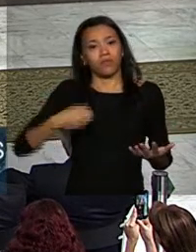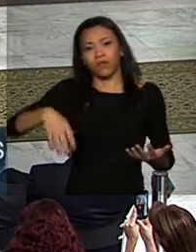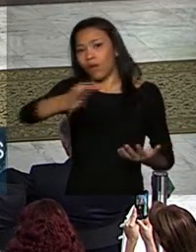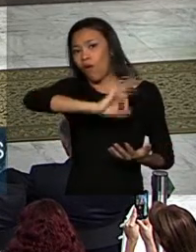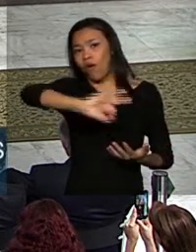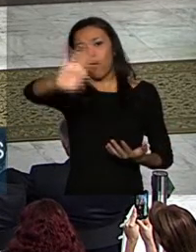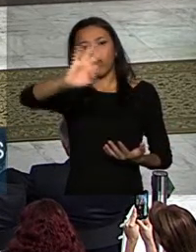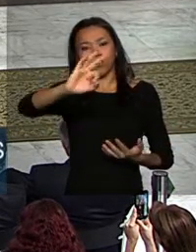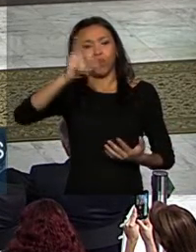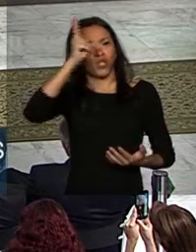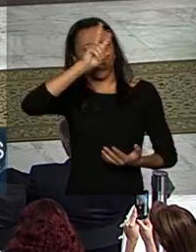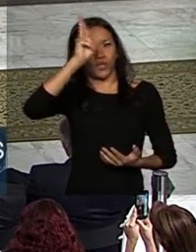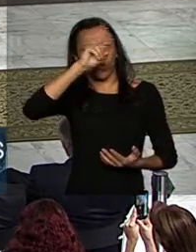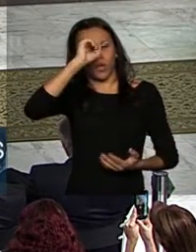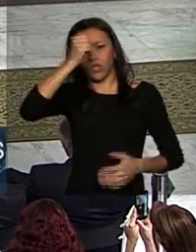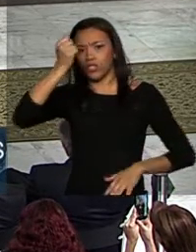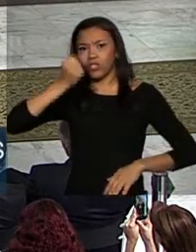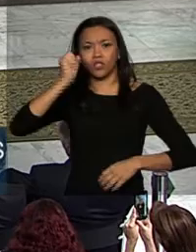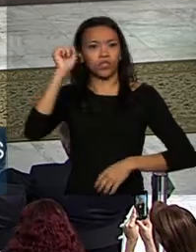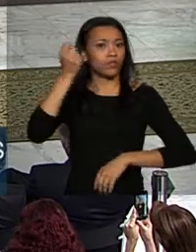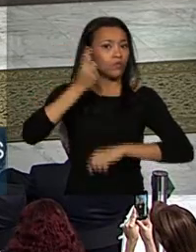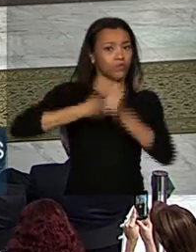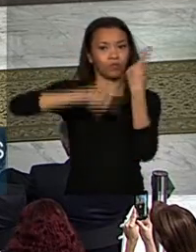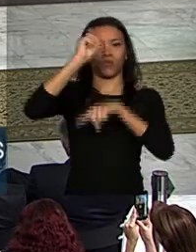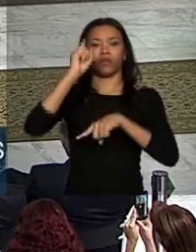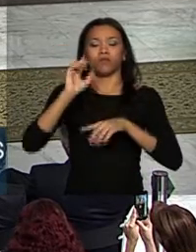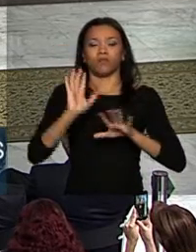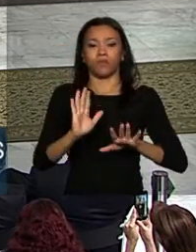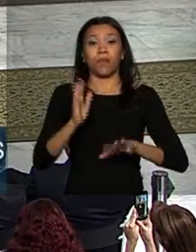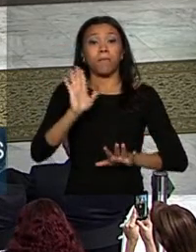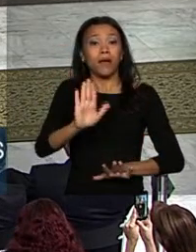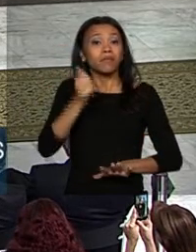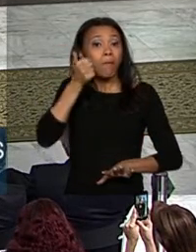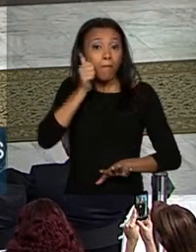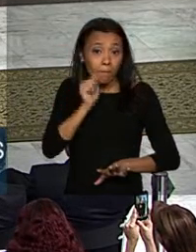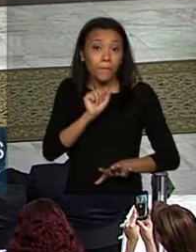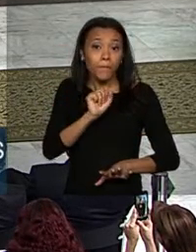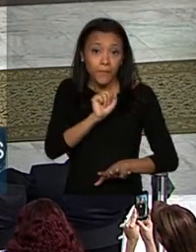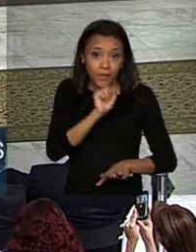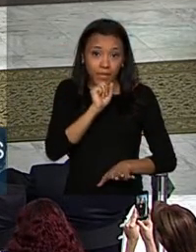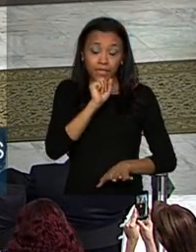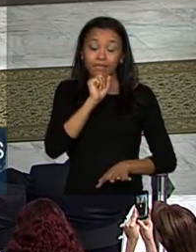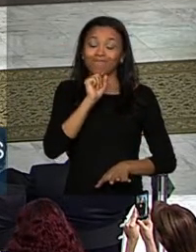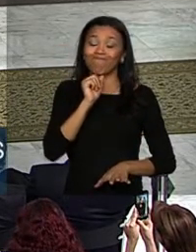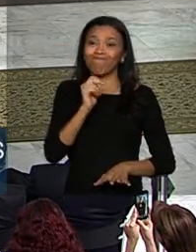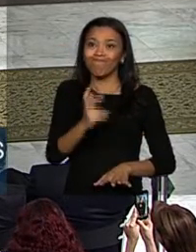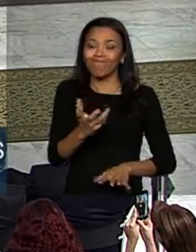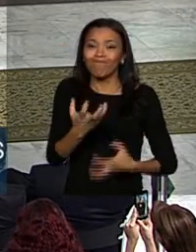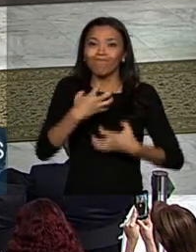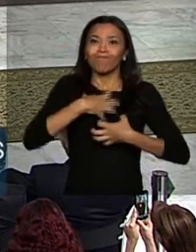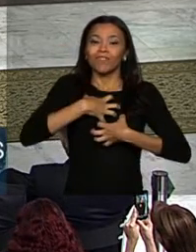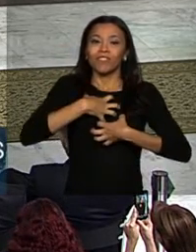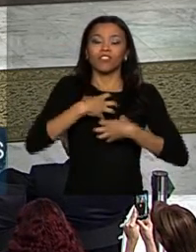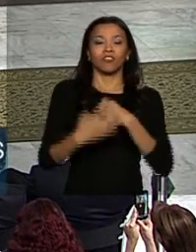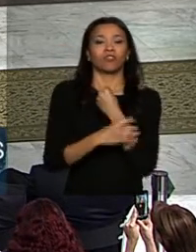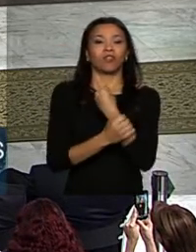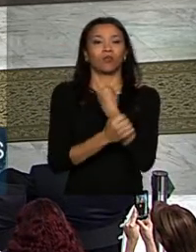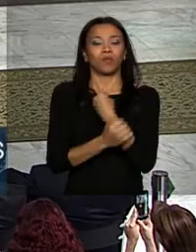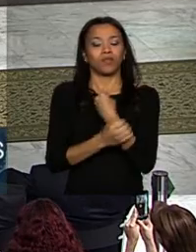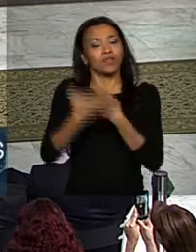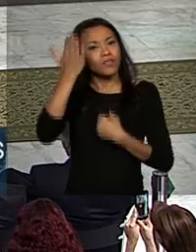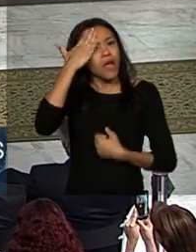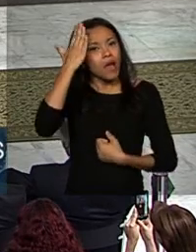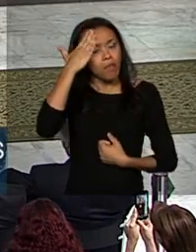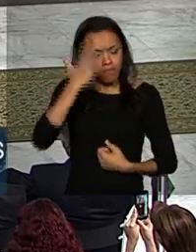de sucesso. Mas, para a mãe, significará também a certeza que seu filho está,